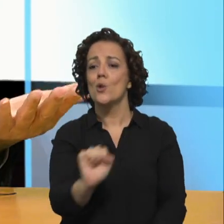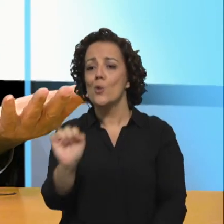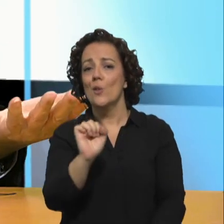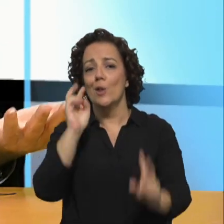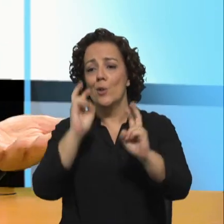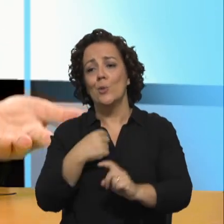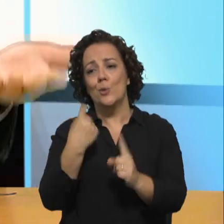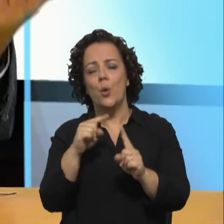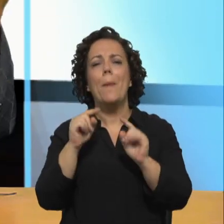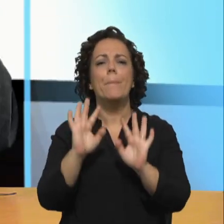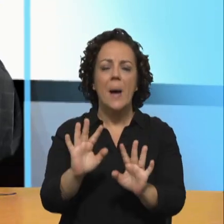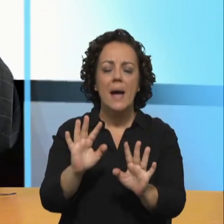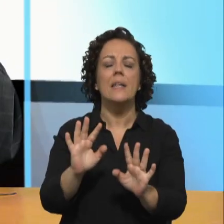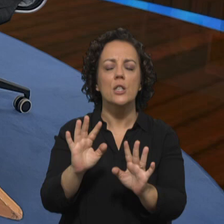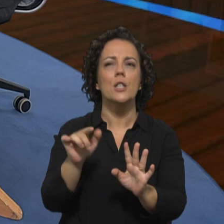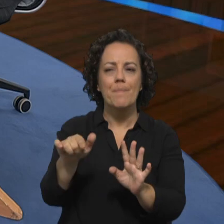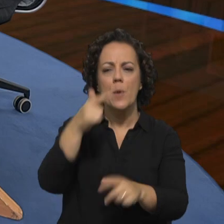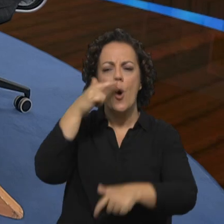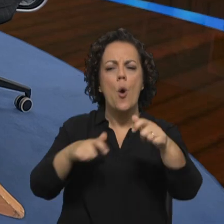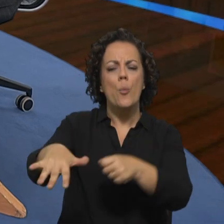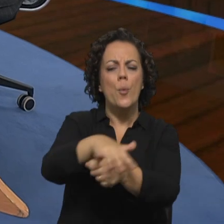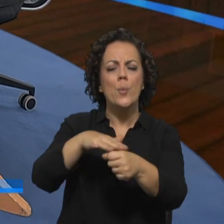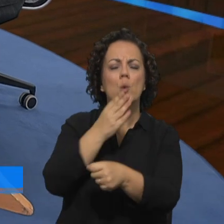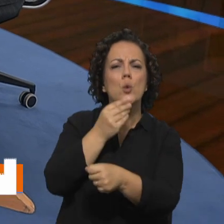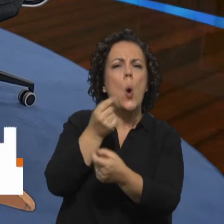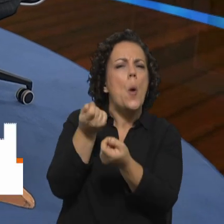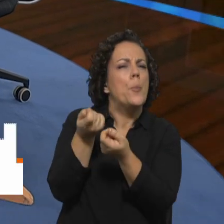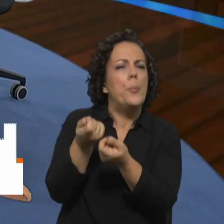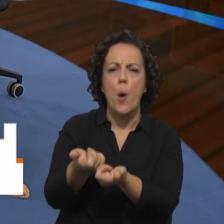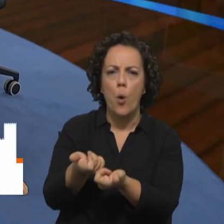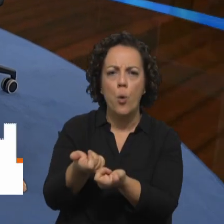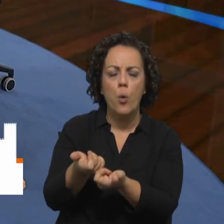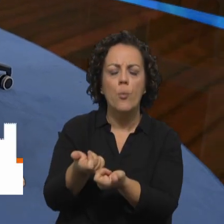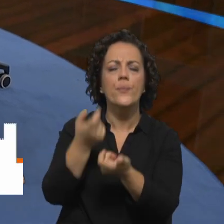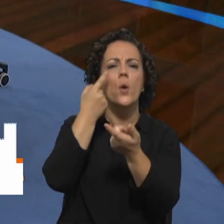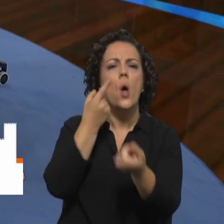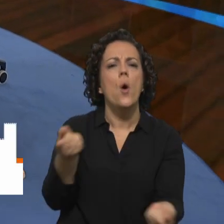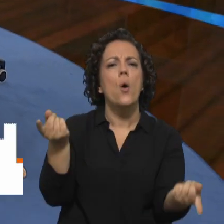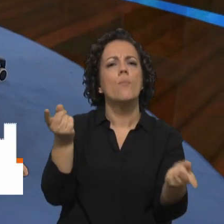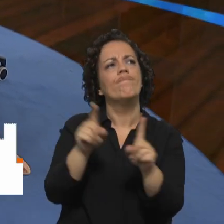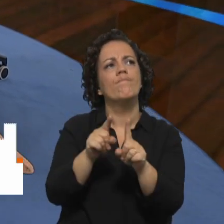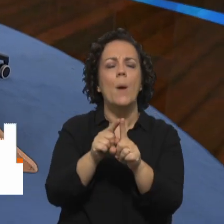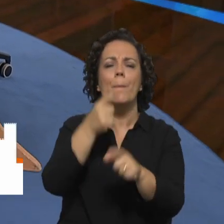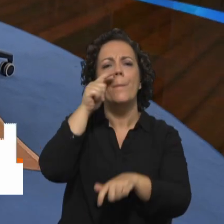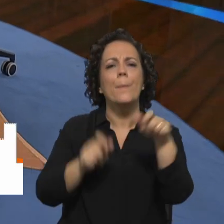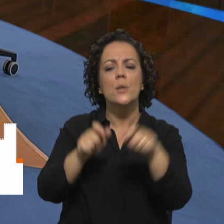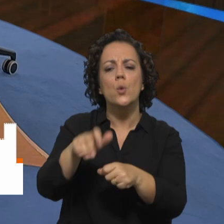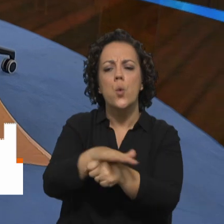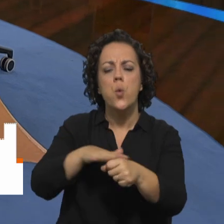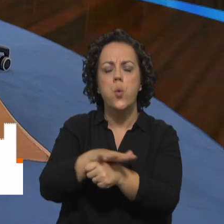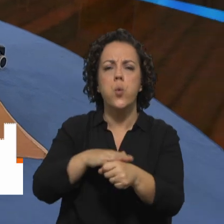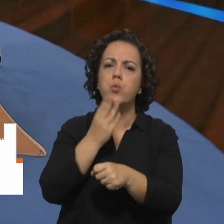escassa. Como é que começou a existir população local, população judaica mais